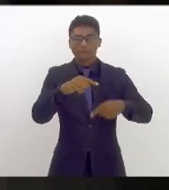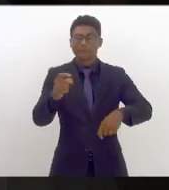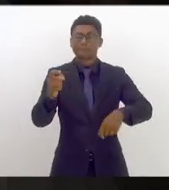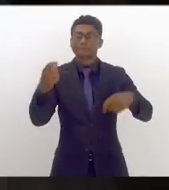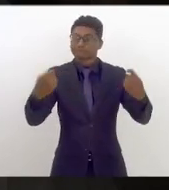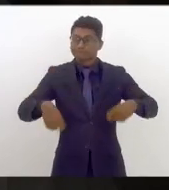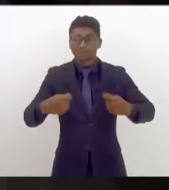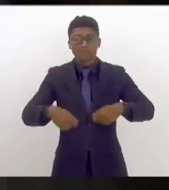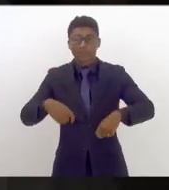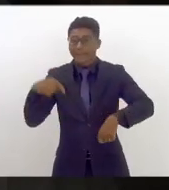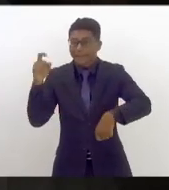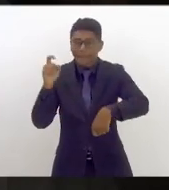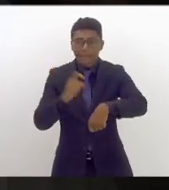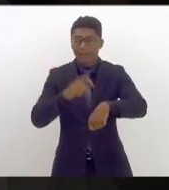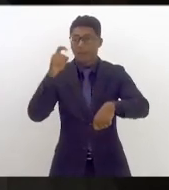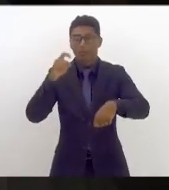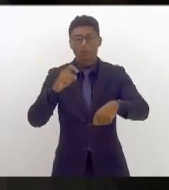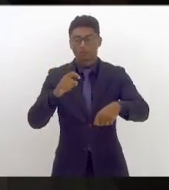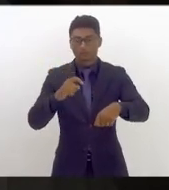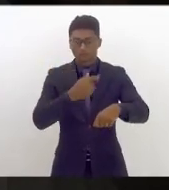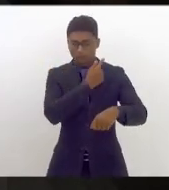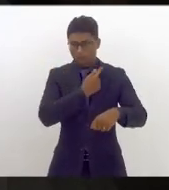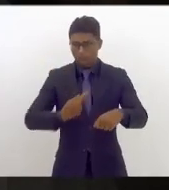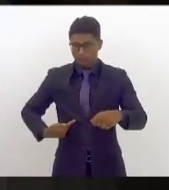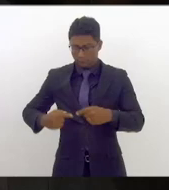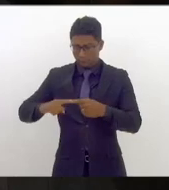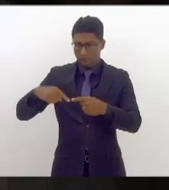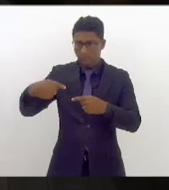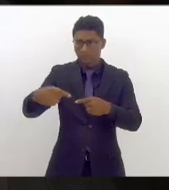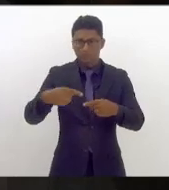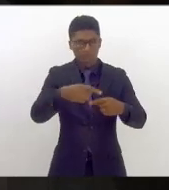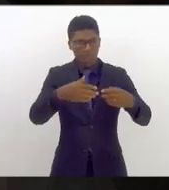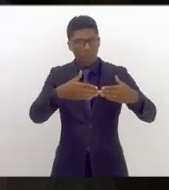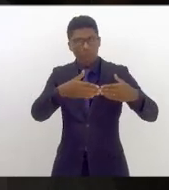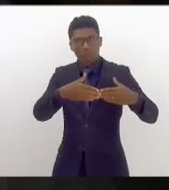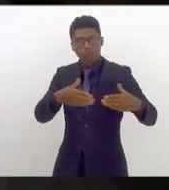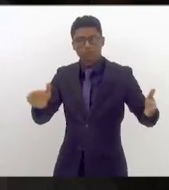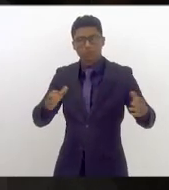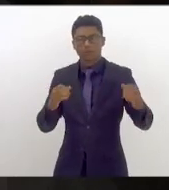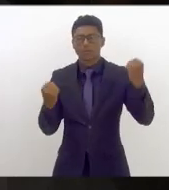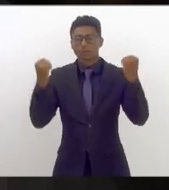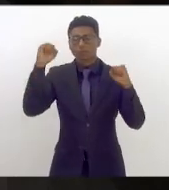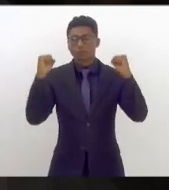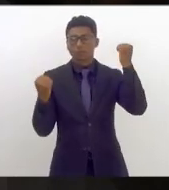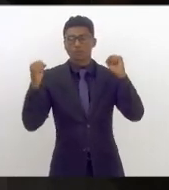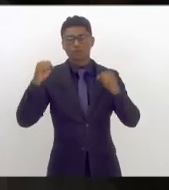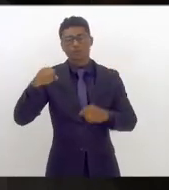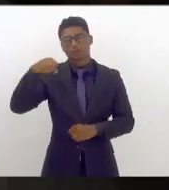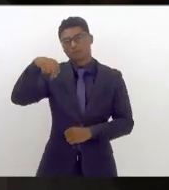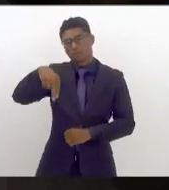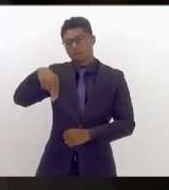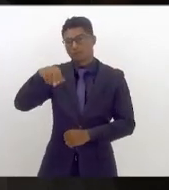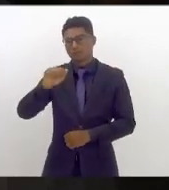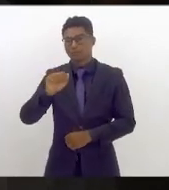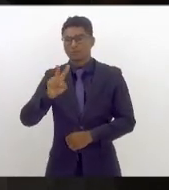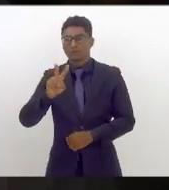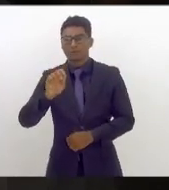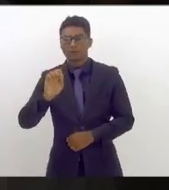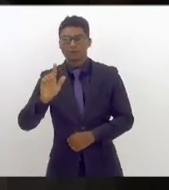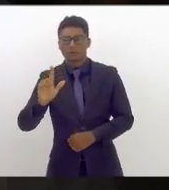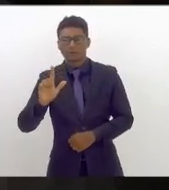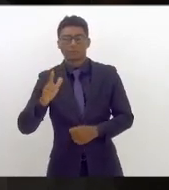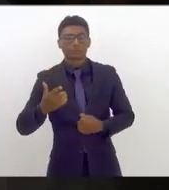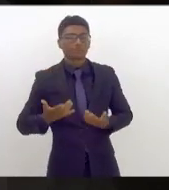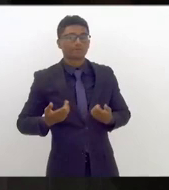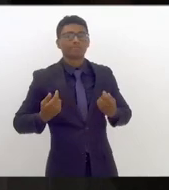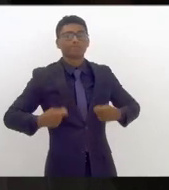imediata, no próximo governo, da indústria naval. E, para isso, tem